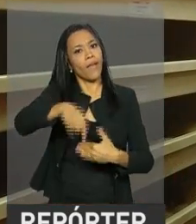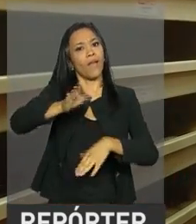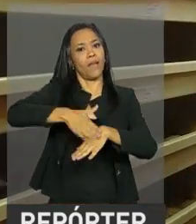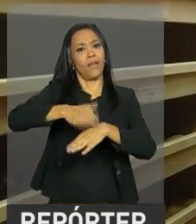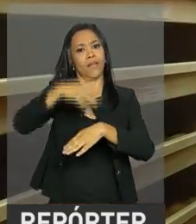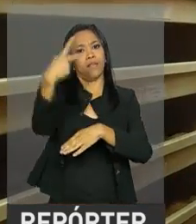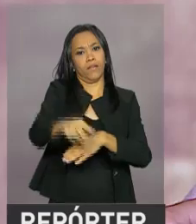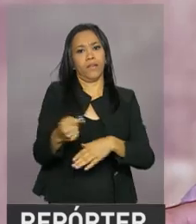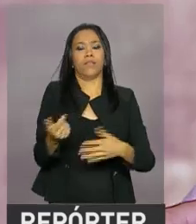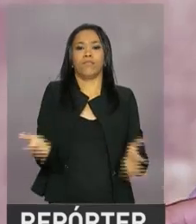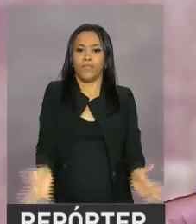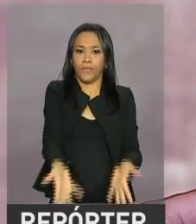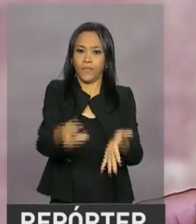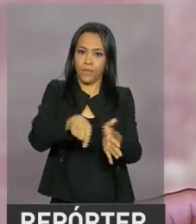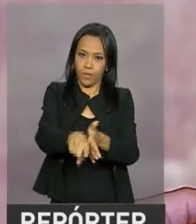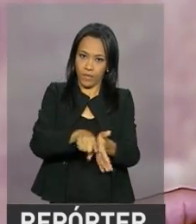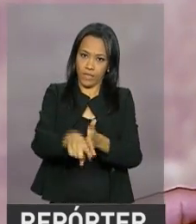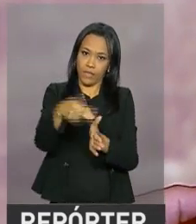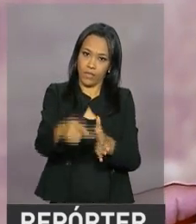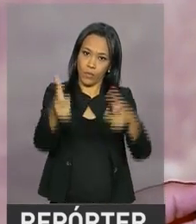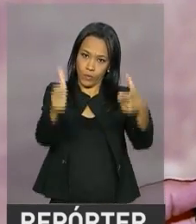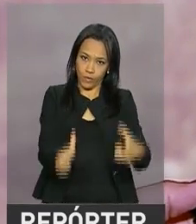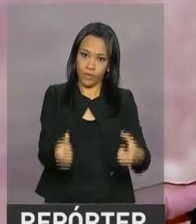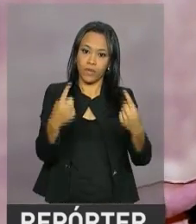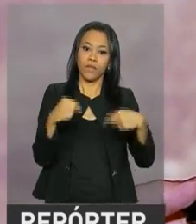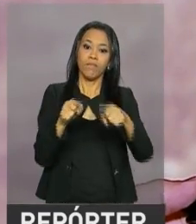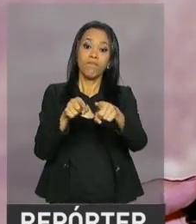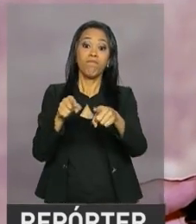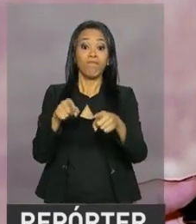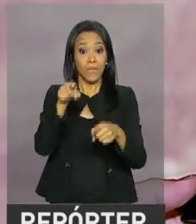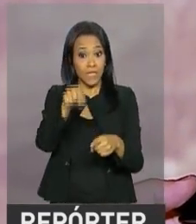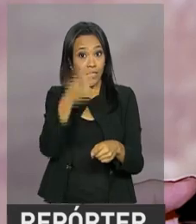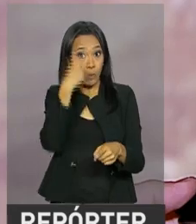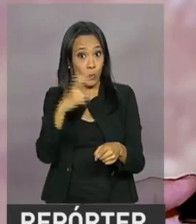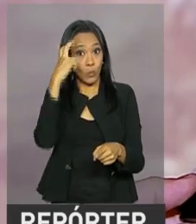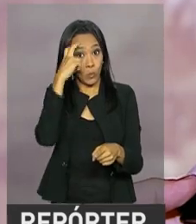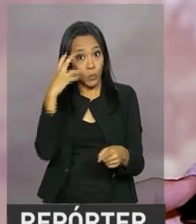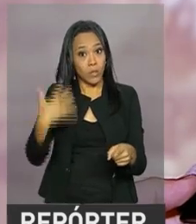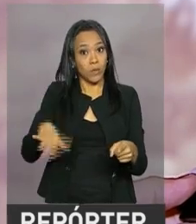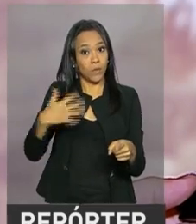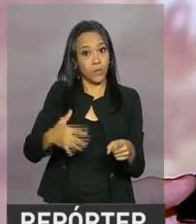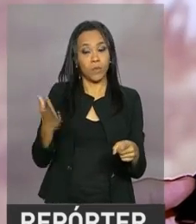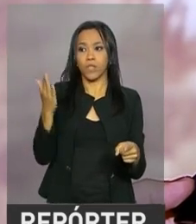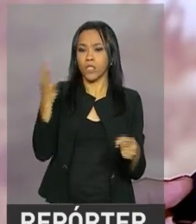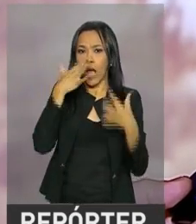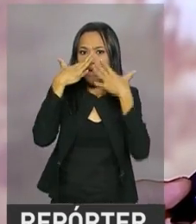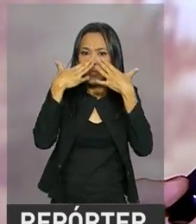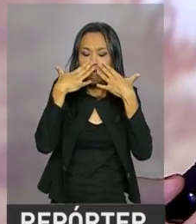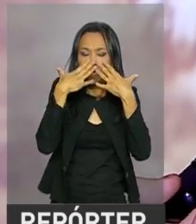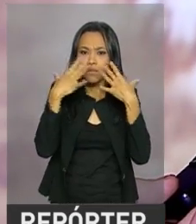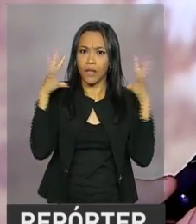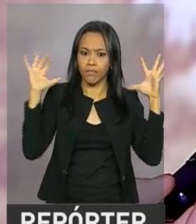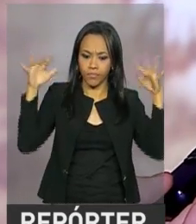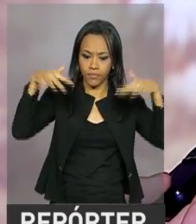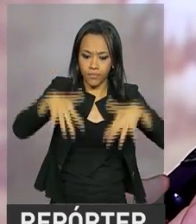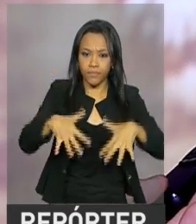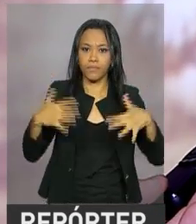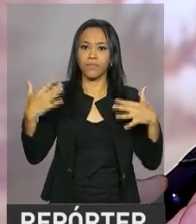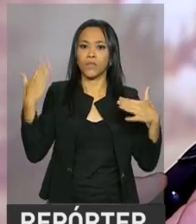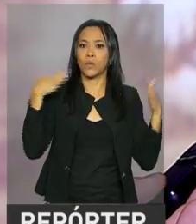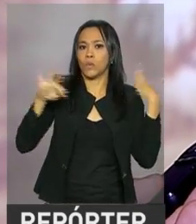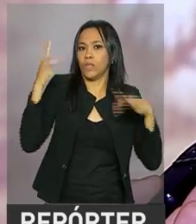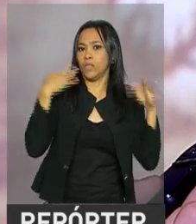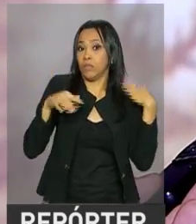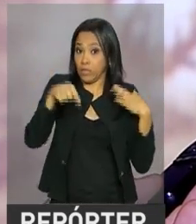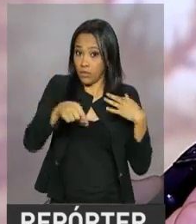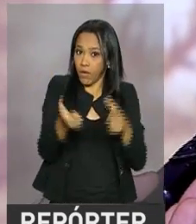desenvolvido no local a chamada economia da cultura e isso envolvendo também turismo vai ser uma das economias